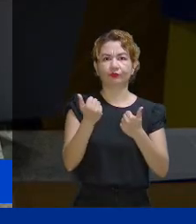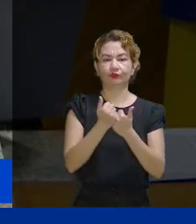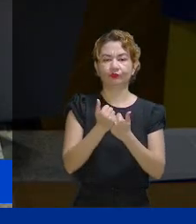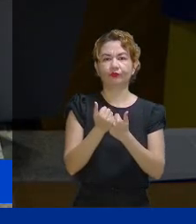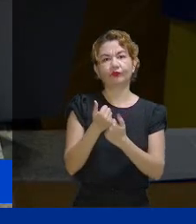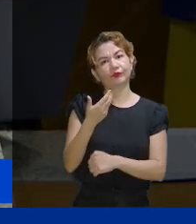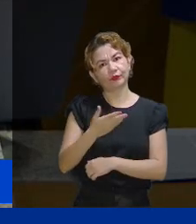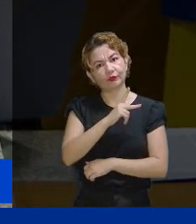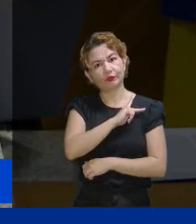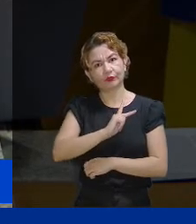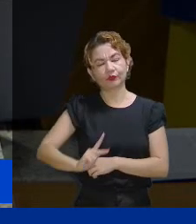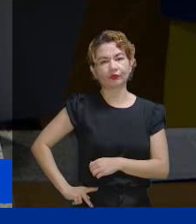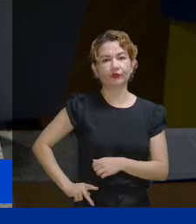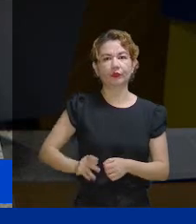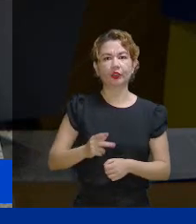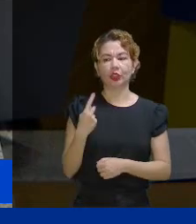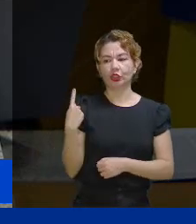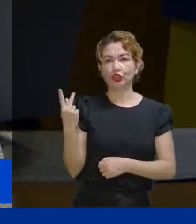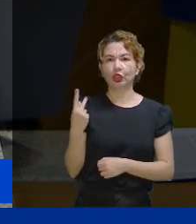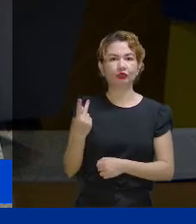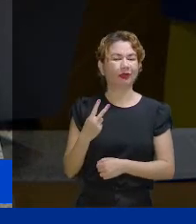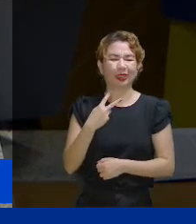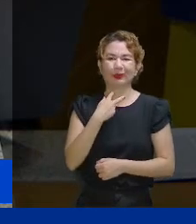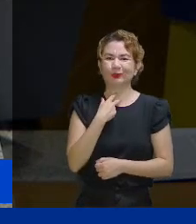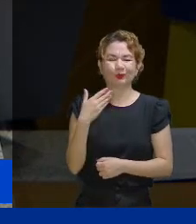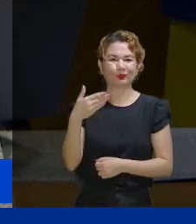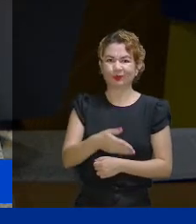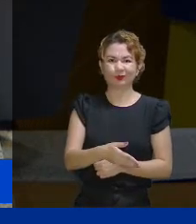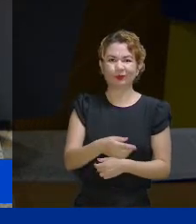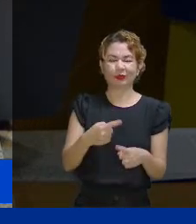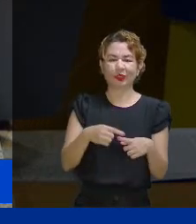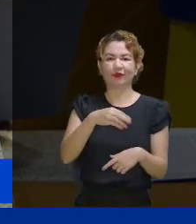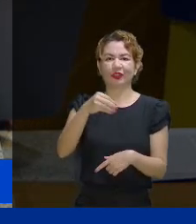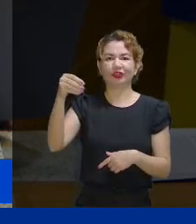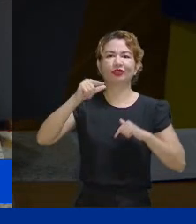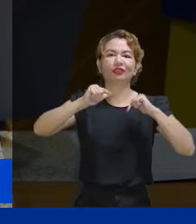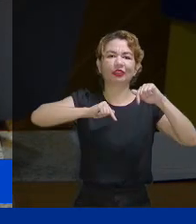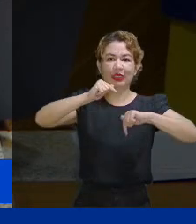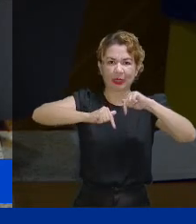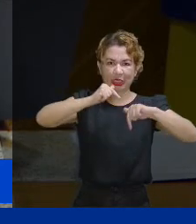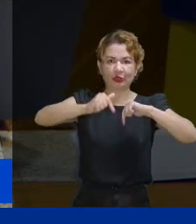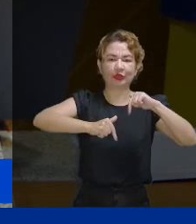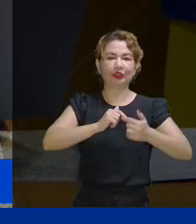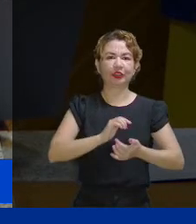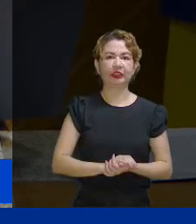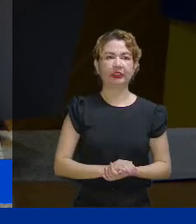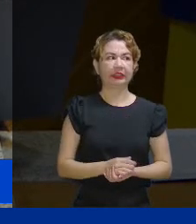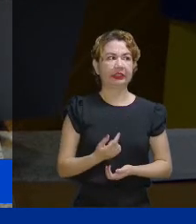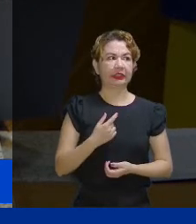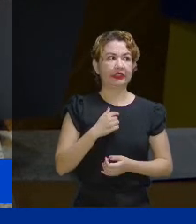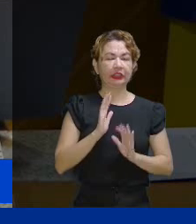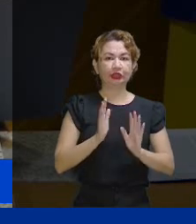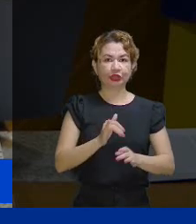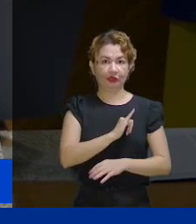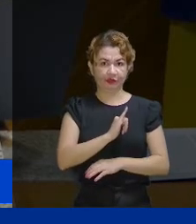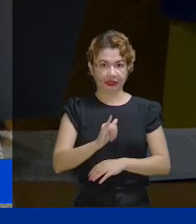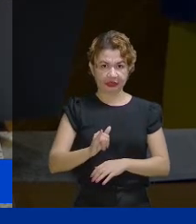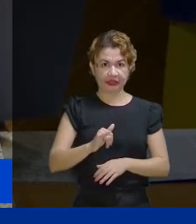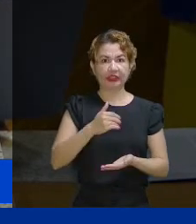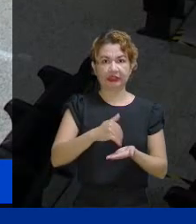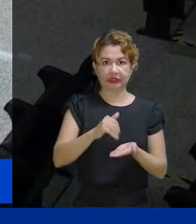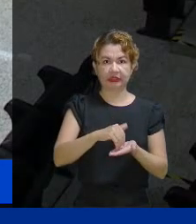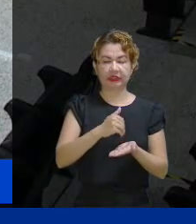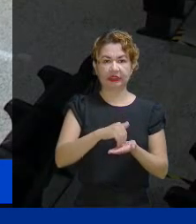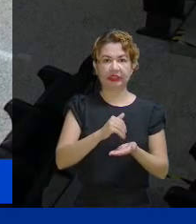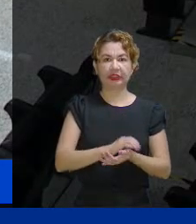substituto que presida a sessão, porque nós não teremos condição de participar dela. Ok. E eu também já avisei a secretaria, vai